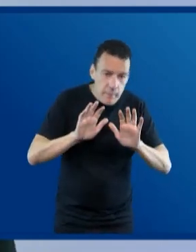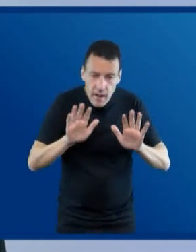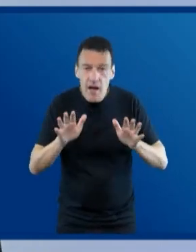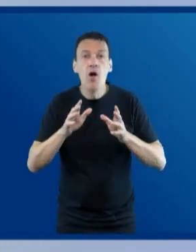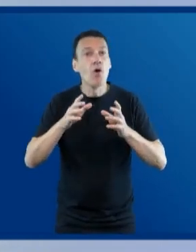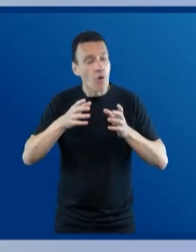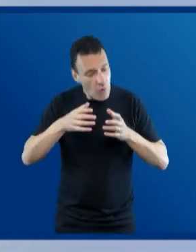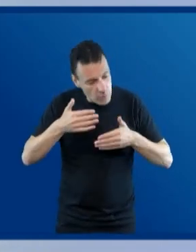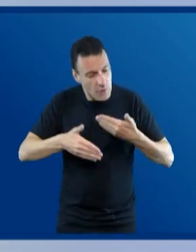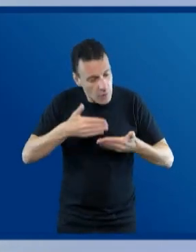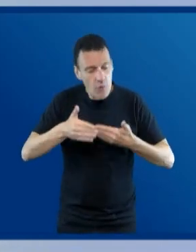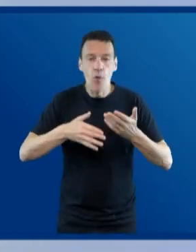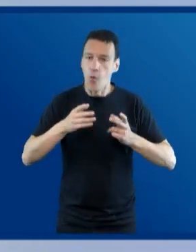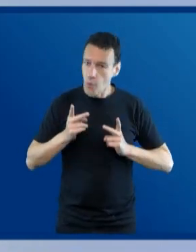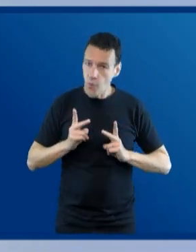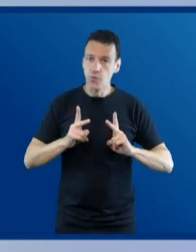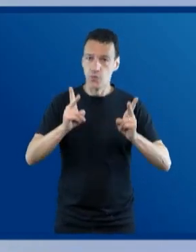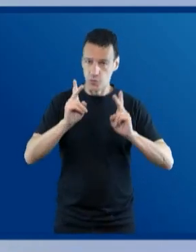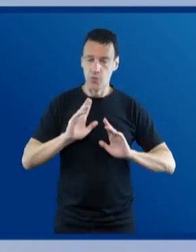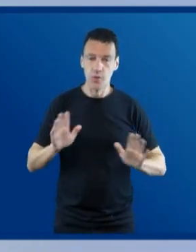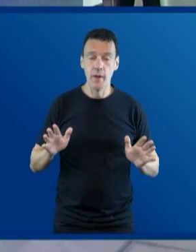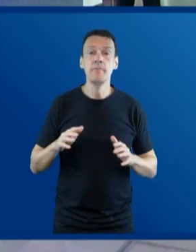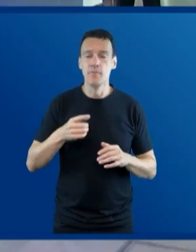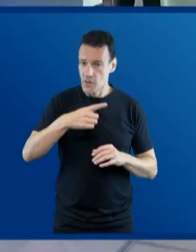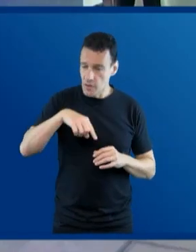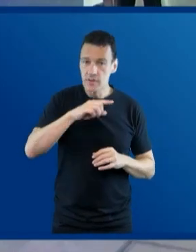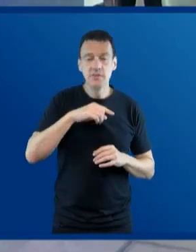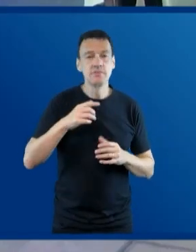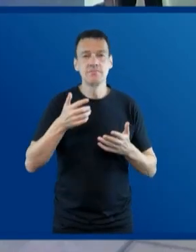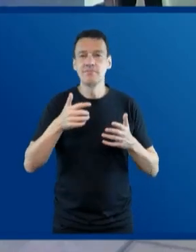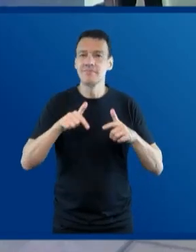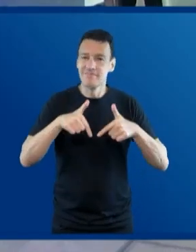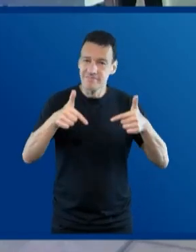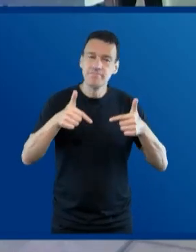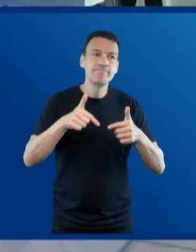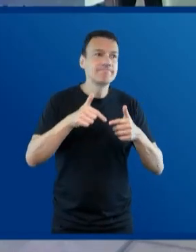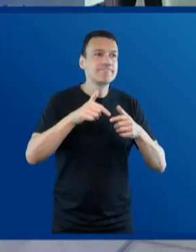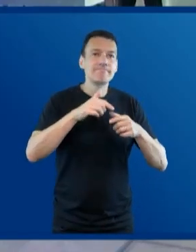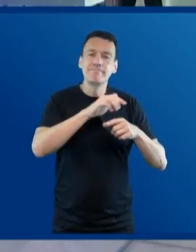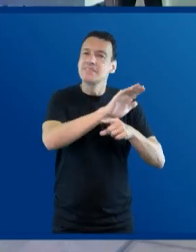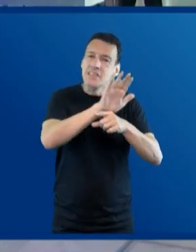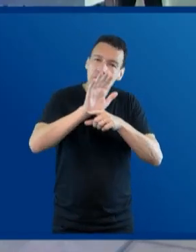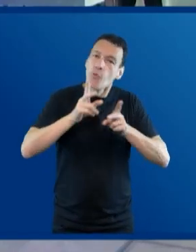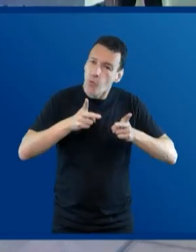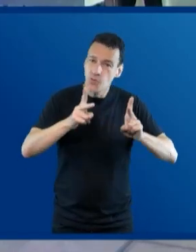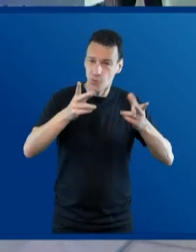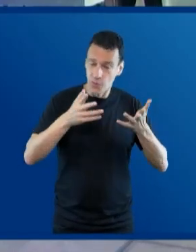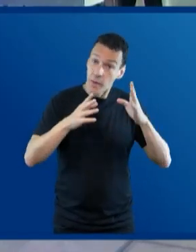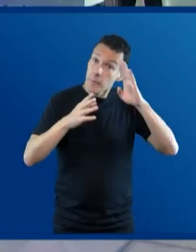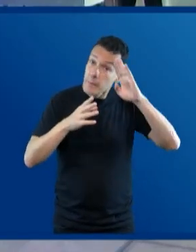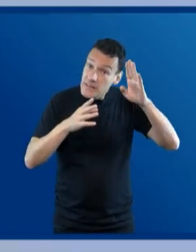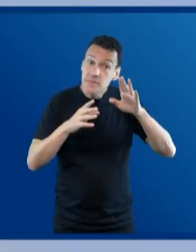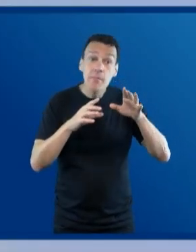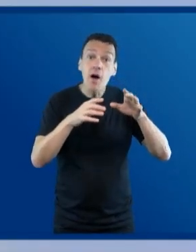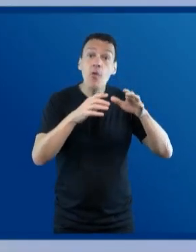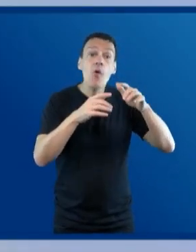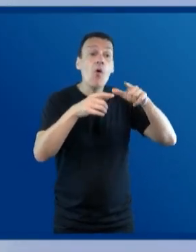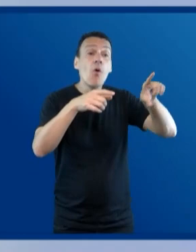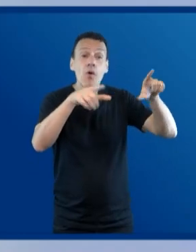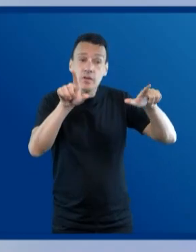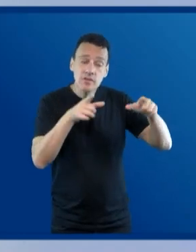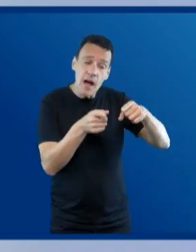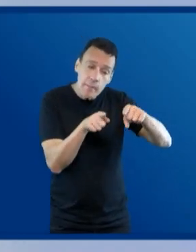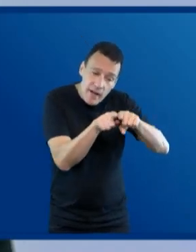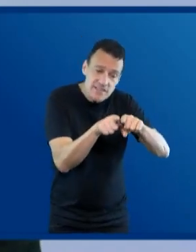ampliar o alcance das nossas ações por meio de parcerias. A gente conta com o apoio aí dos